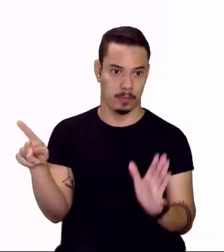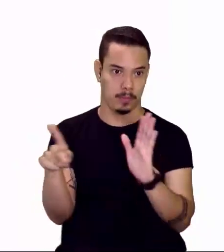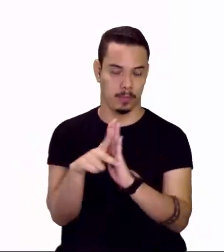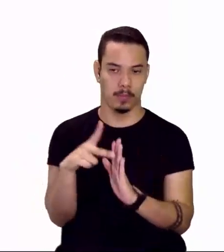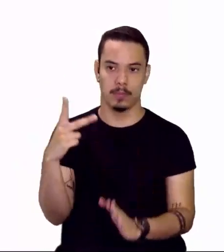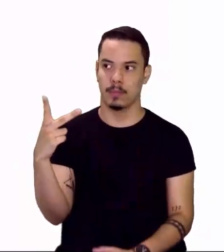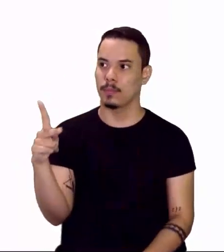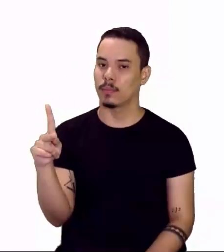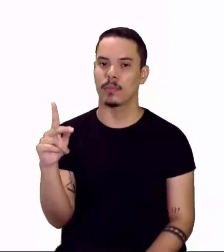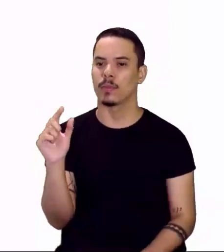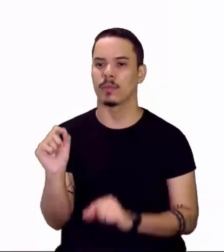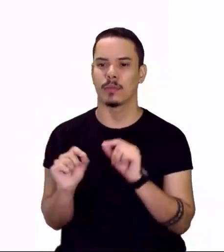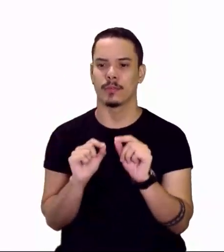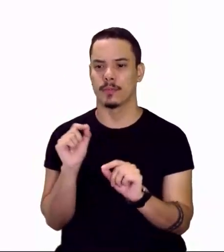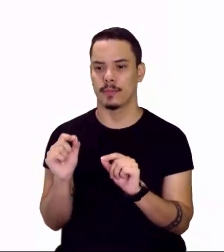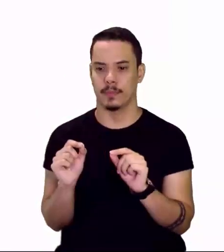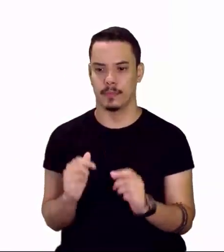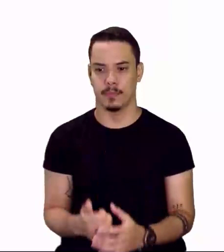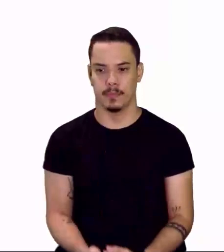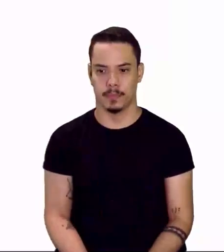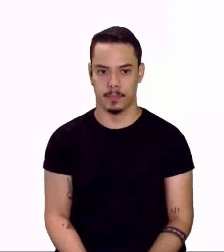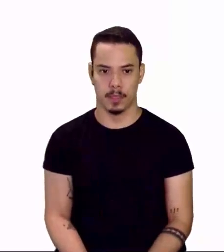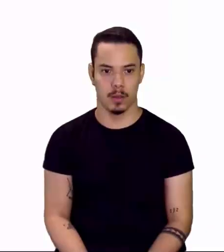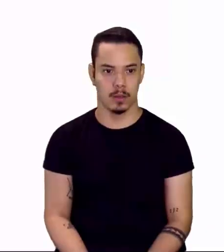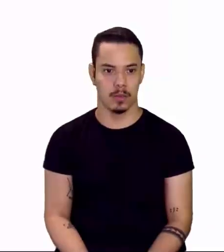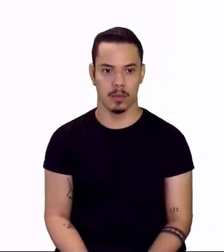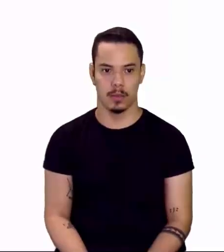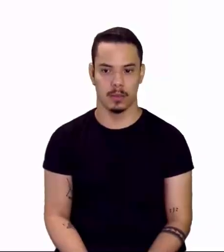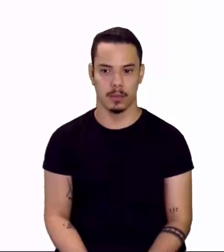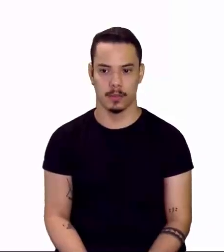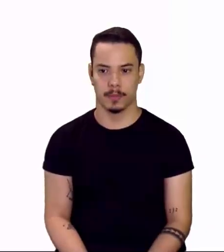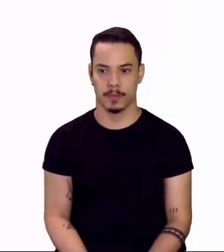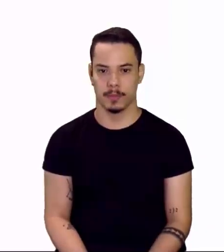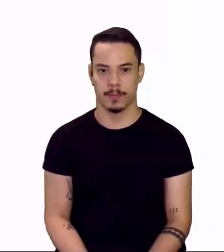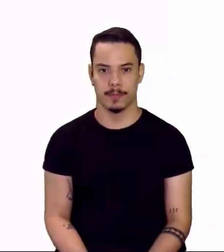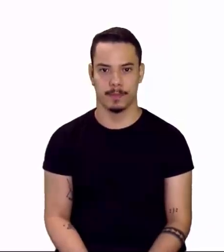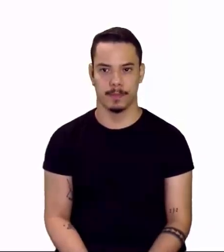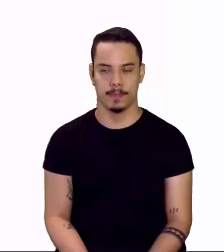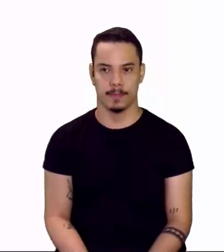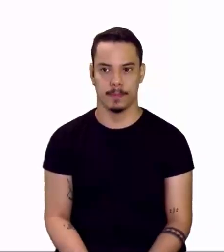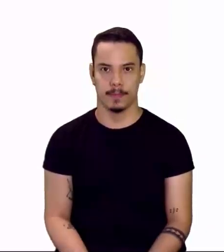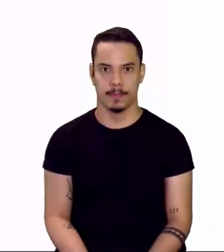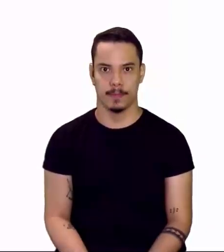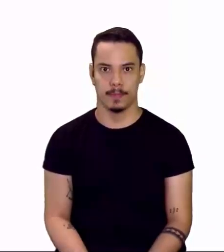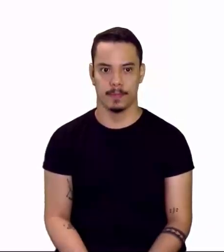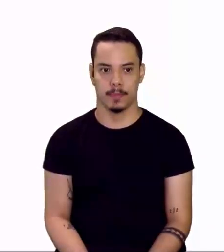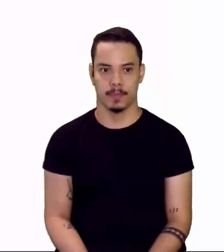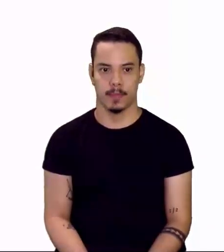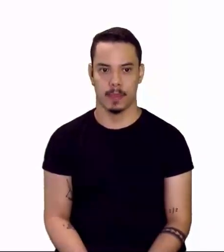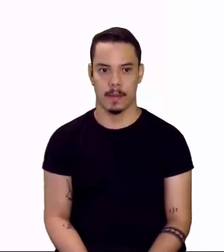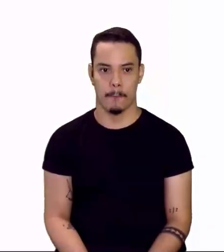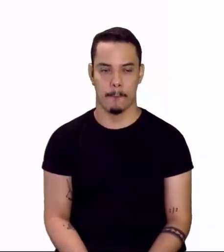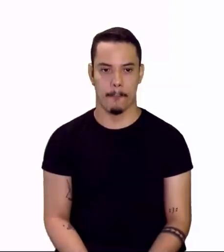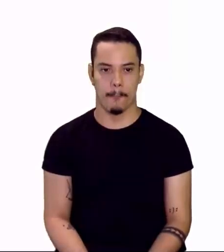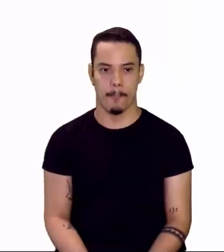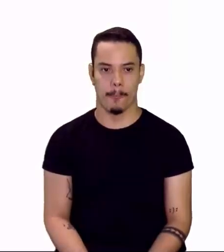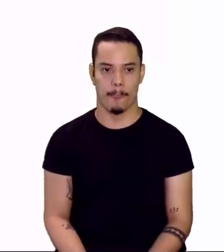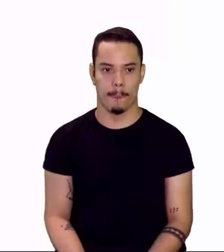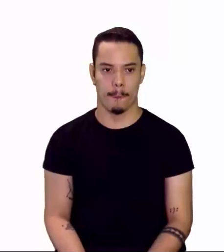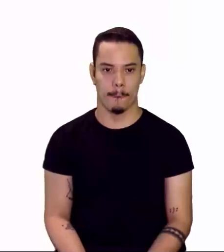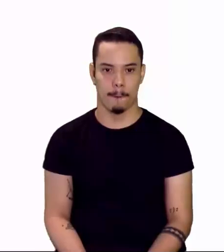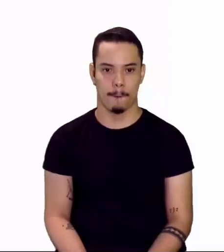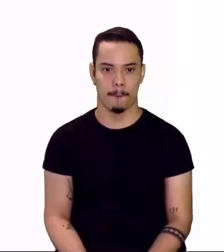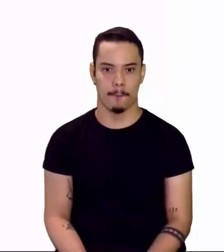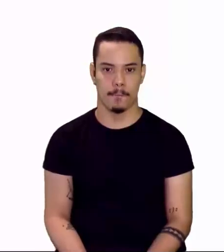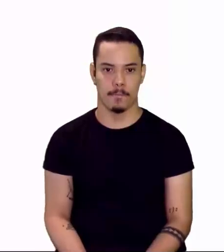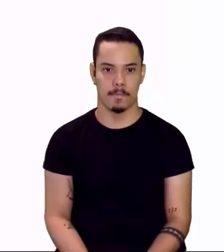moléculas são, respectivamente, quer dizer, a geometria de cada molécula. O que é? Será que